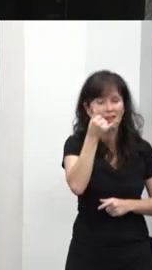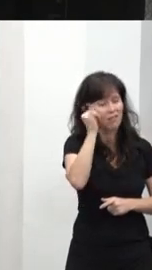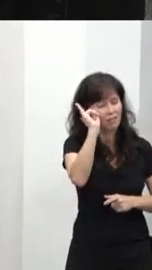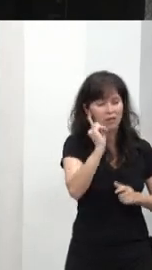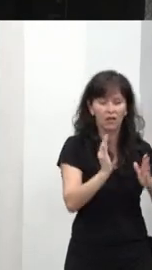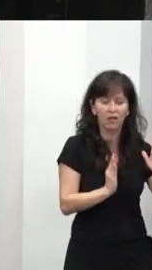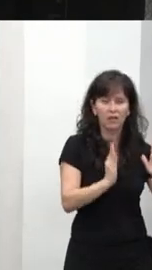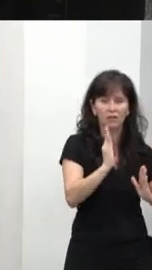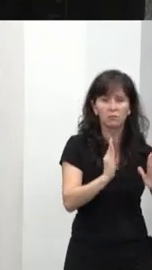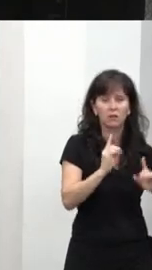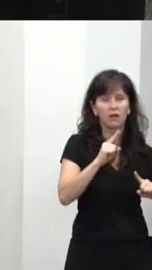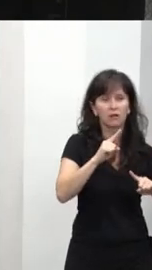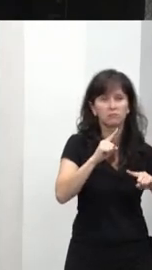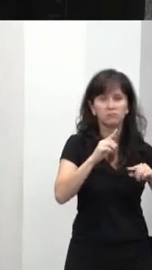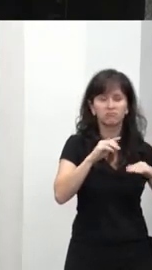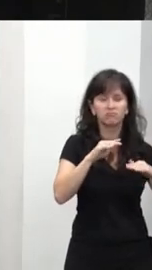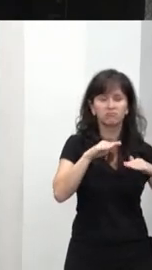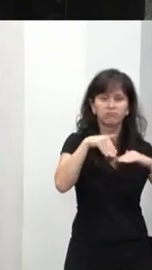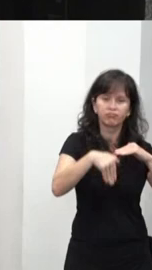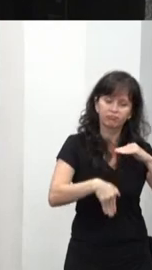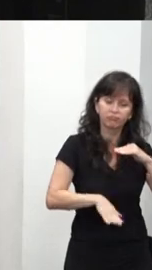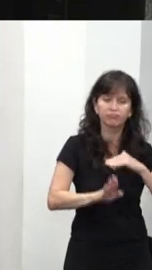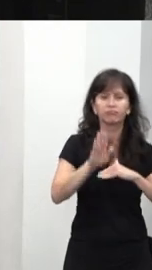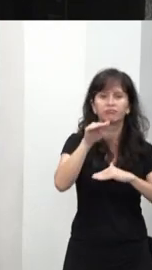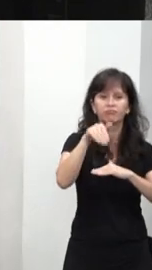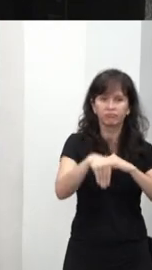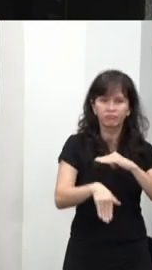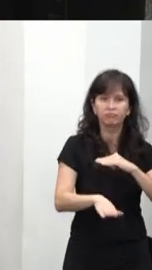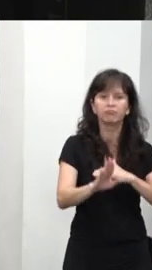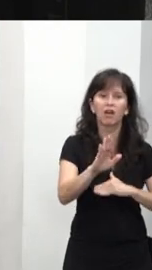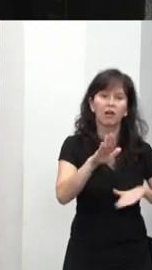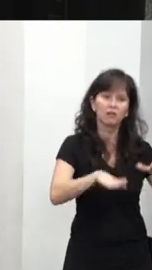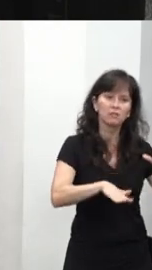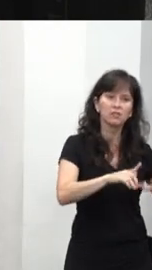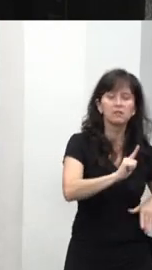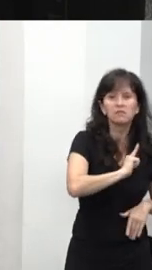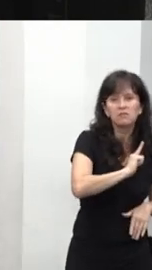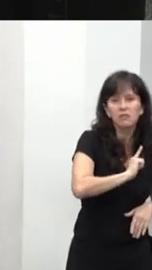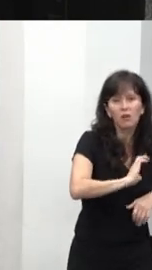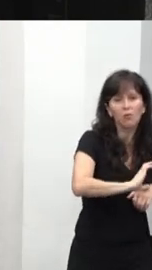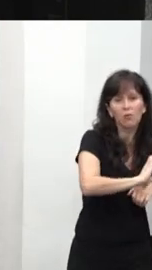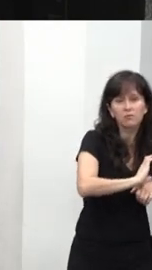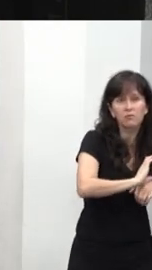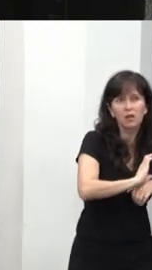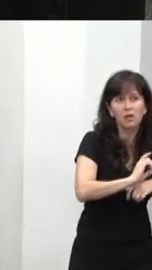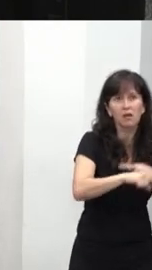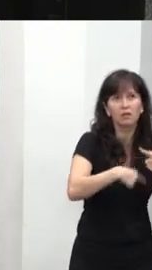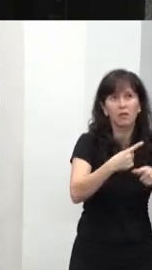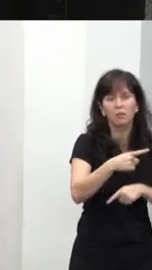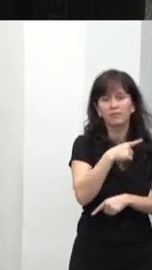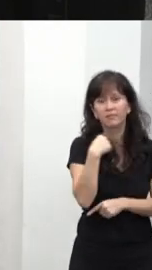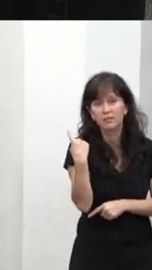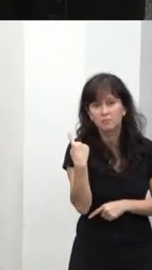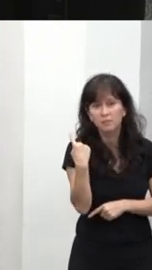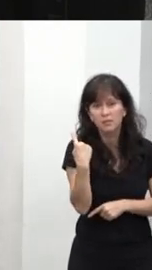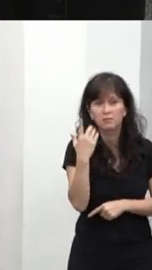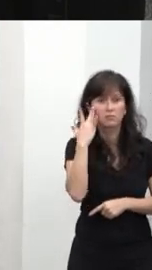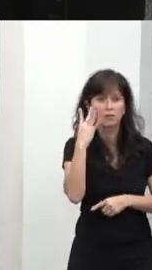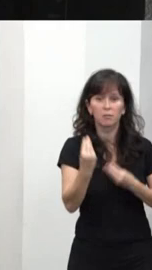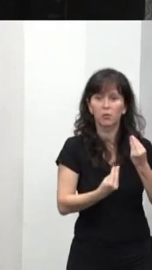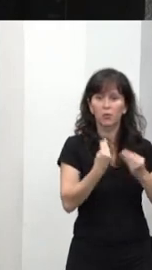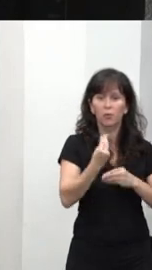editar um ano e depois passa dois três sem ter tem conselho no ano mas depois vence a gente não sabe como é a indicação